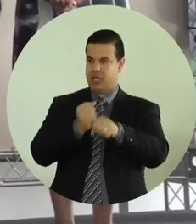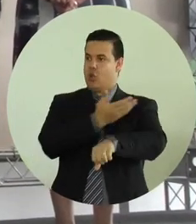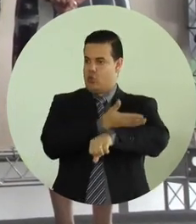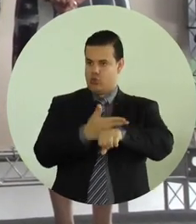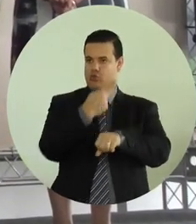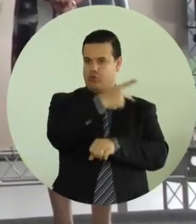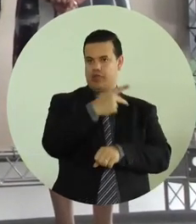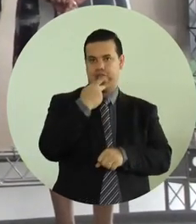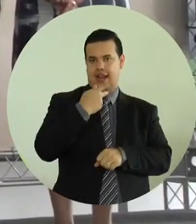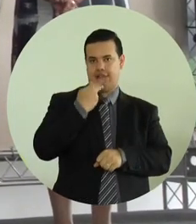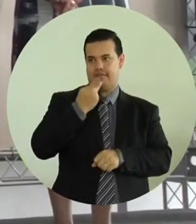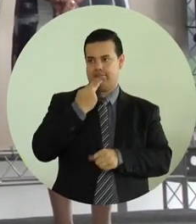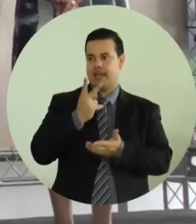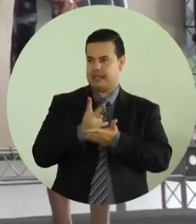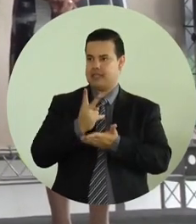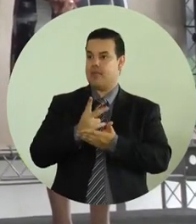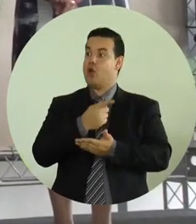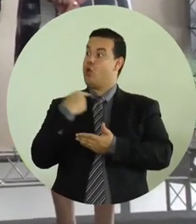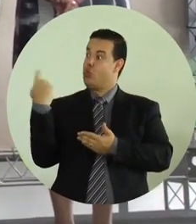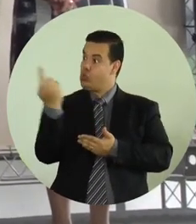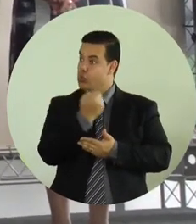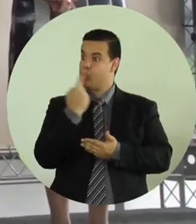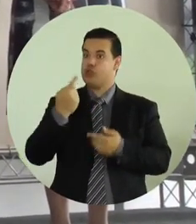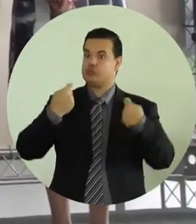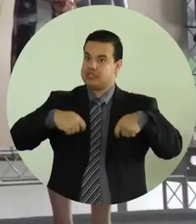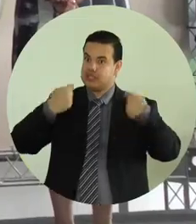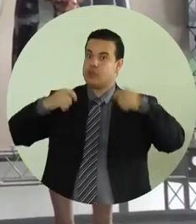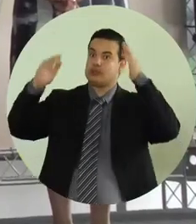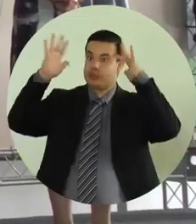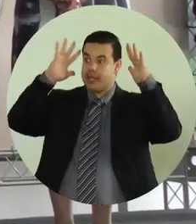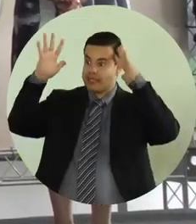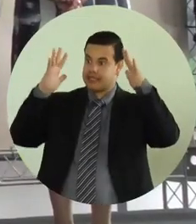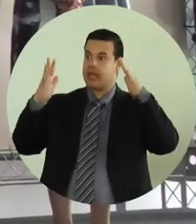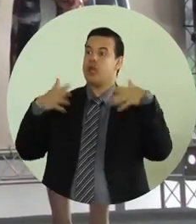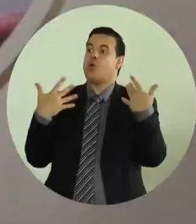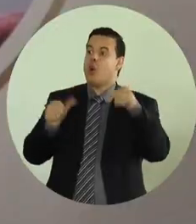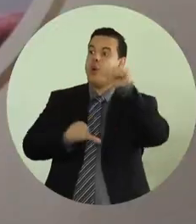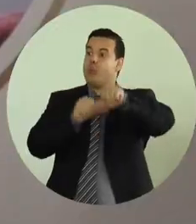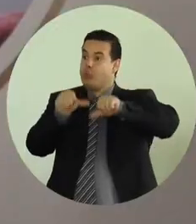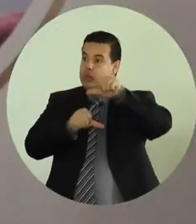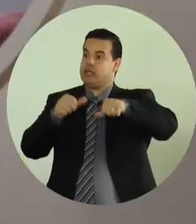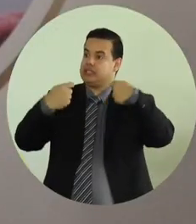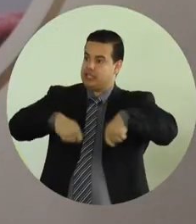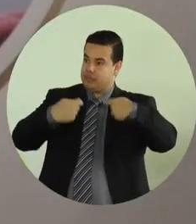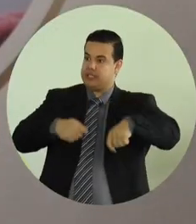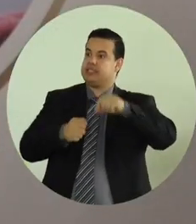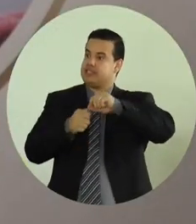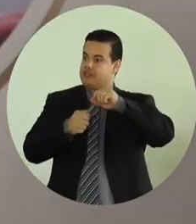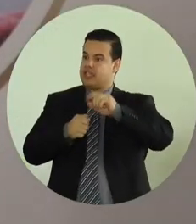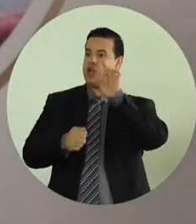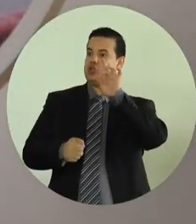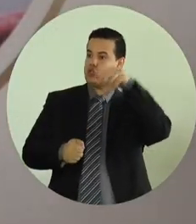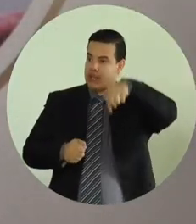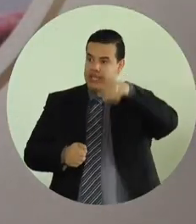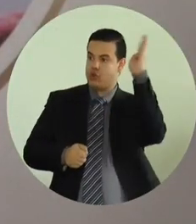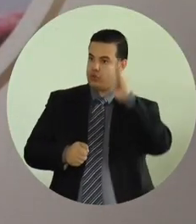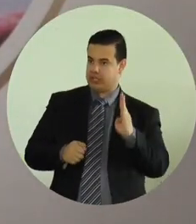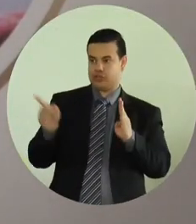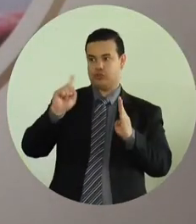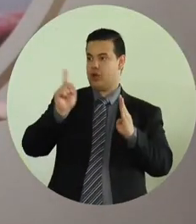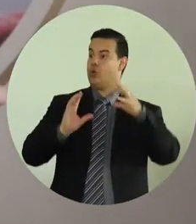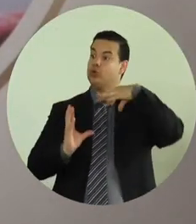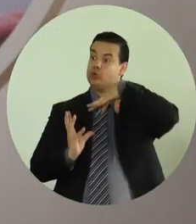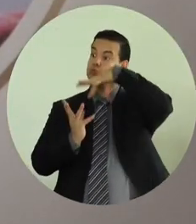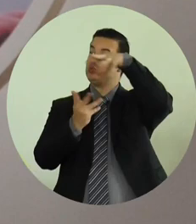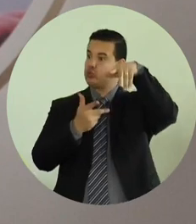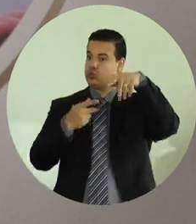que todos nós estamos sendo desafiados a pensar nas mudanças necessárias, que não só no Brasil, mas que no mundo inteiro exige